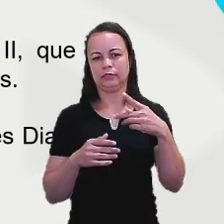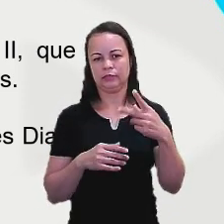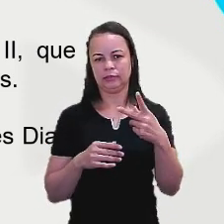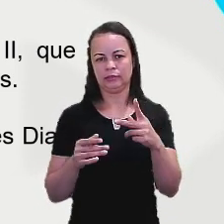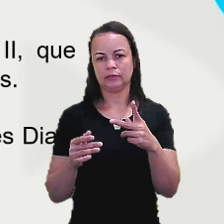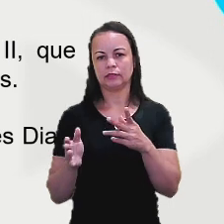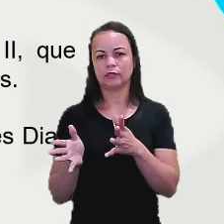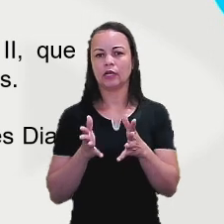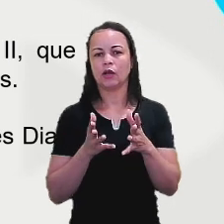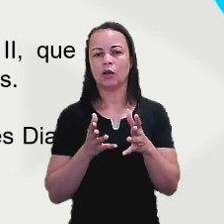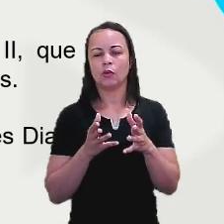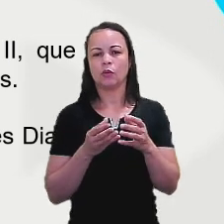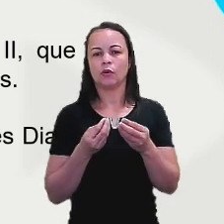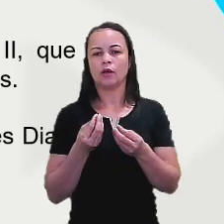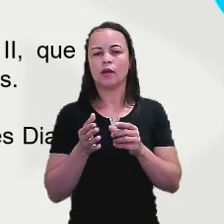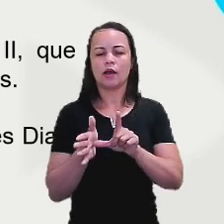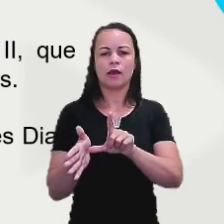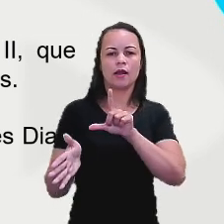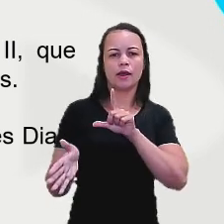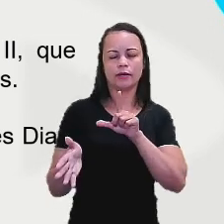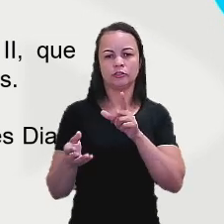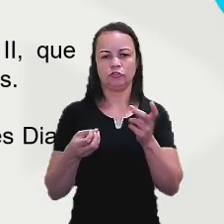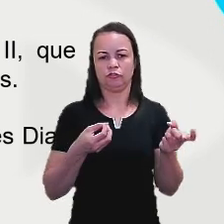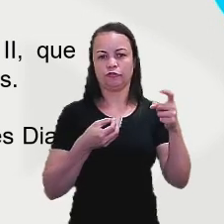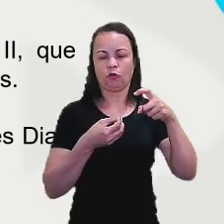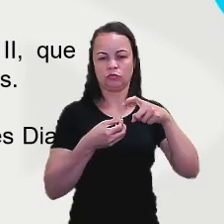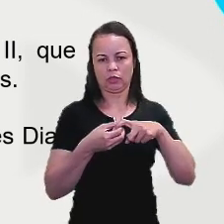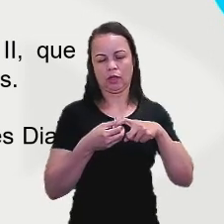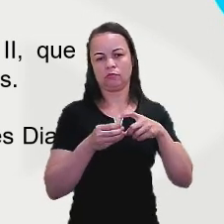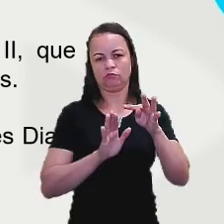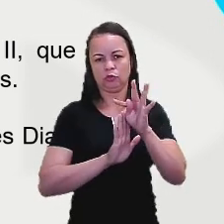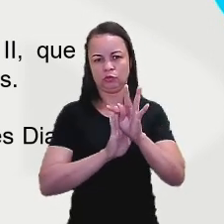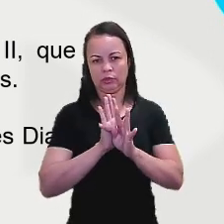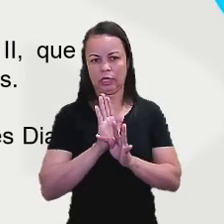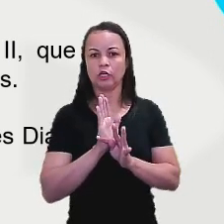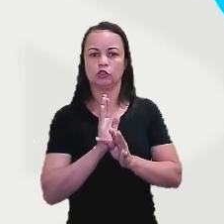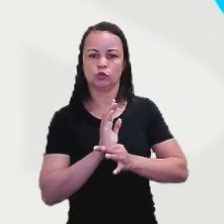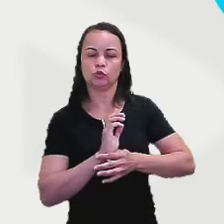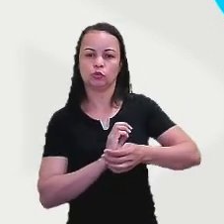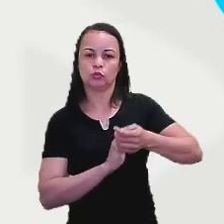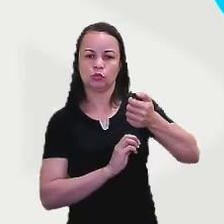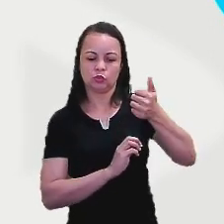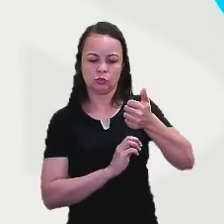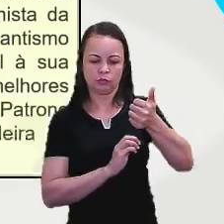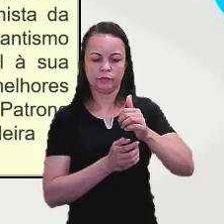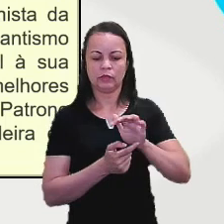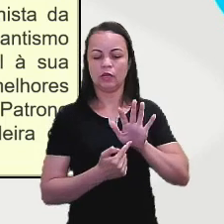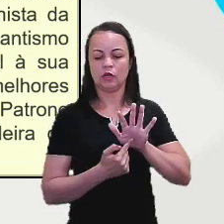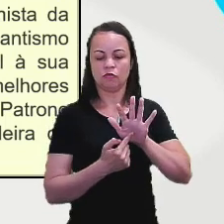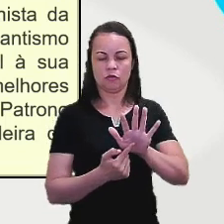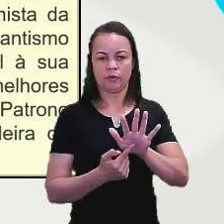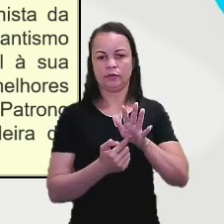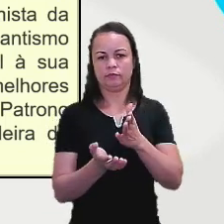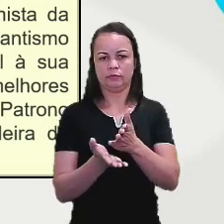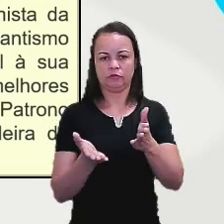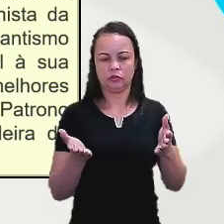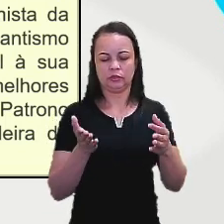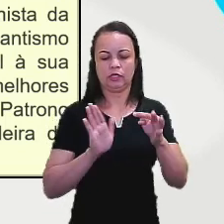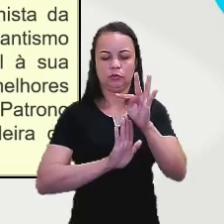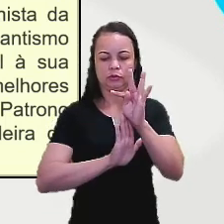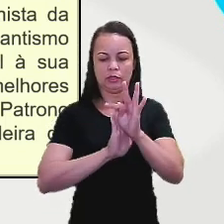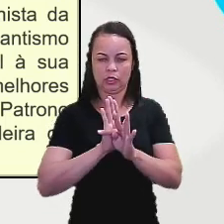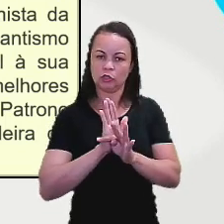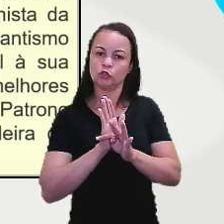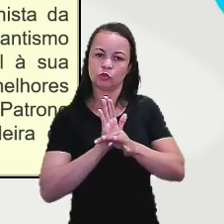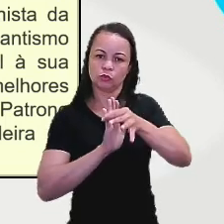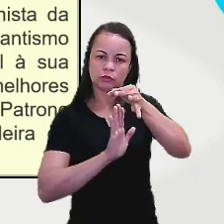paráfrase. Antes de a gente voltar lá no texto de Carlos Drummond de Andrade, eu vou apresentar para vocês o texto